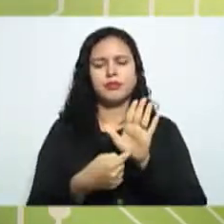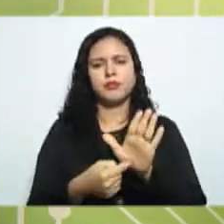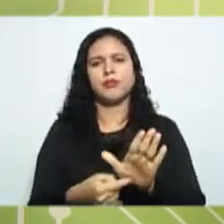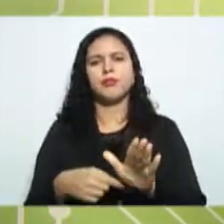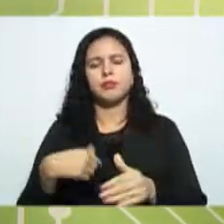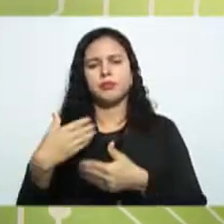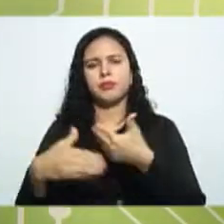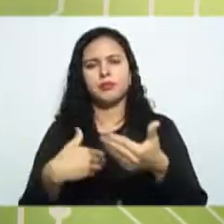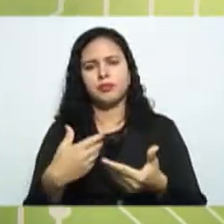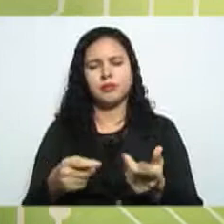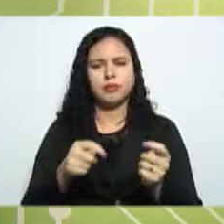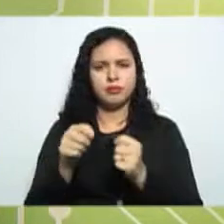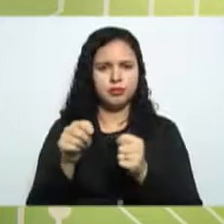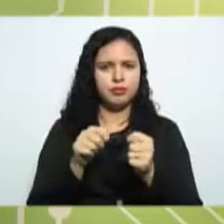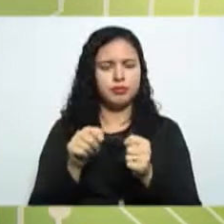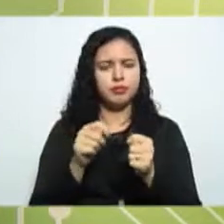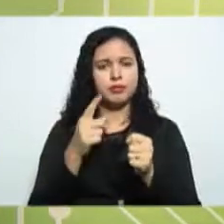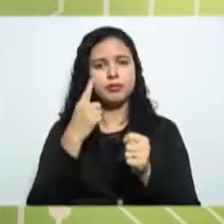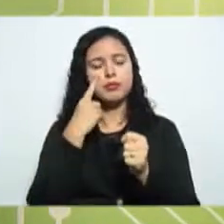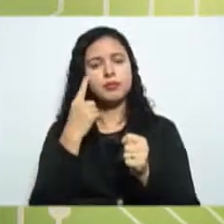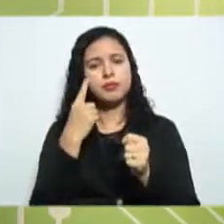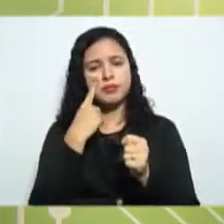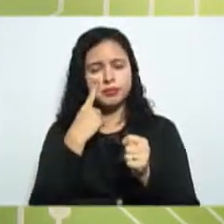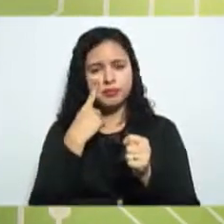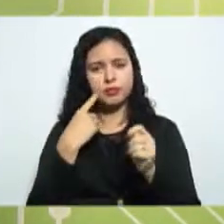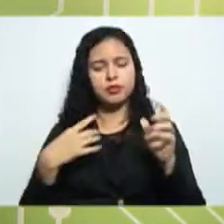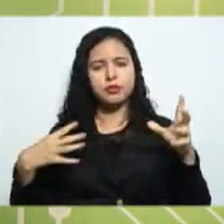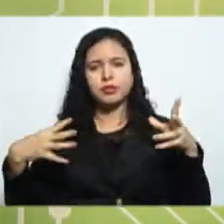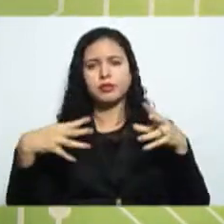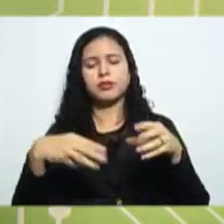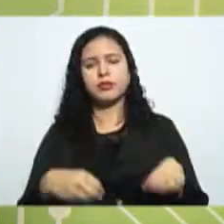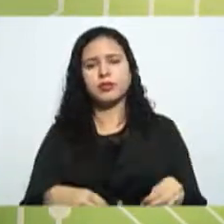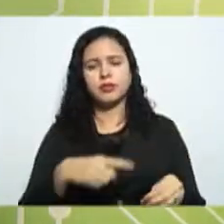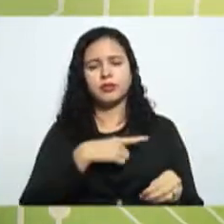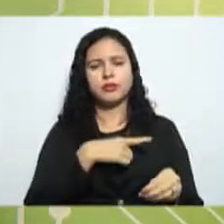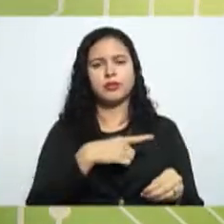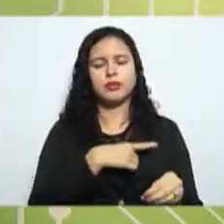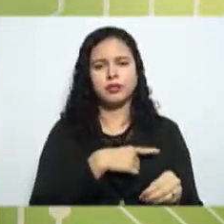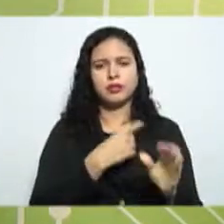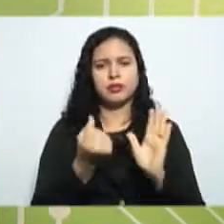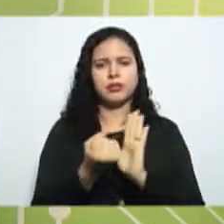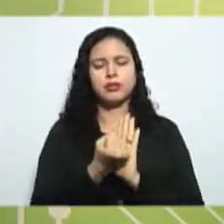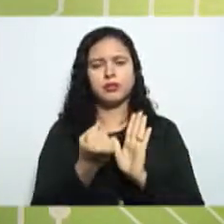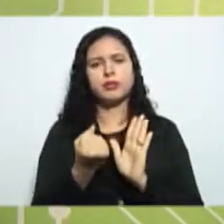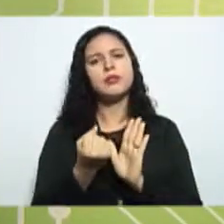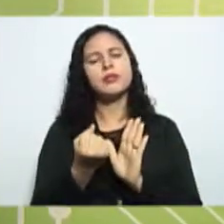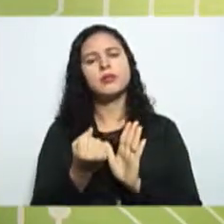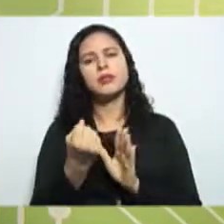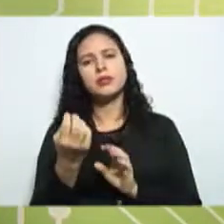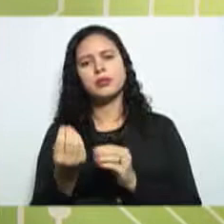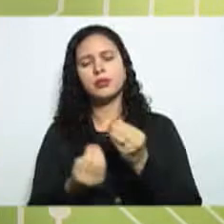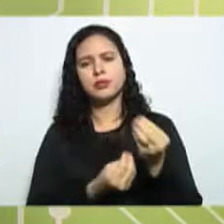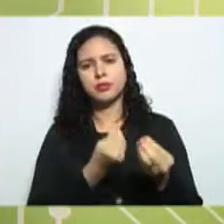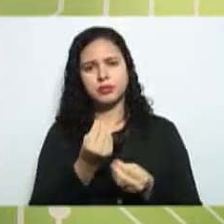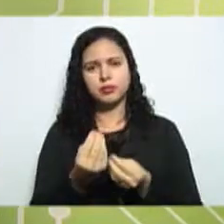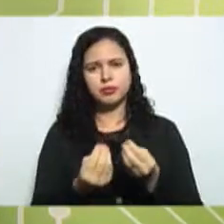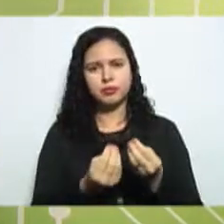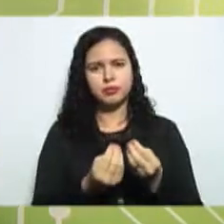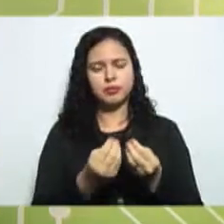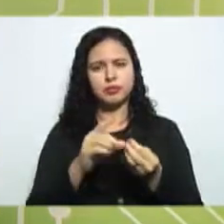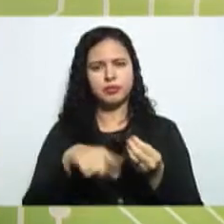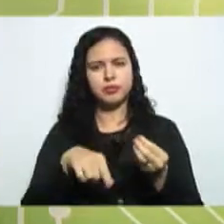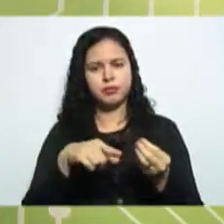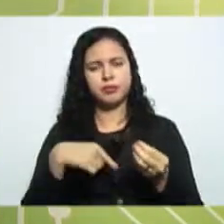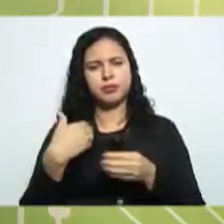desenvolvimento econômico. Você vê os municípios que todo mundo tem documento para a própria casa, como esse município tem maior tendência de